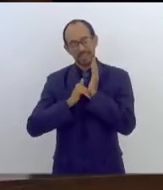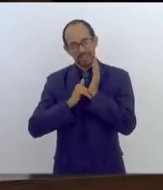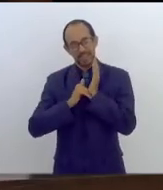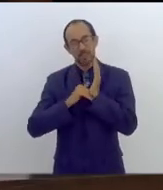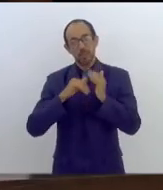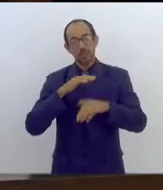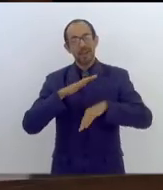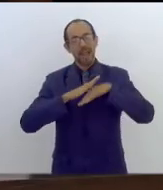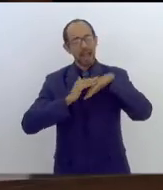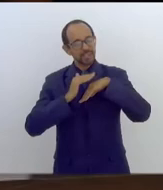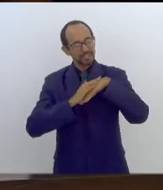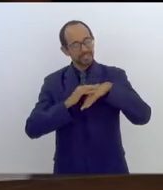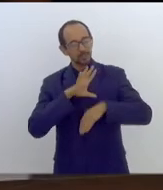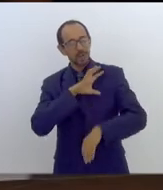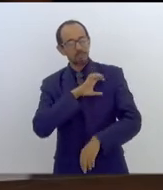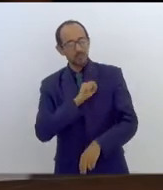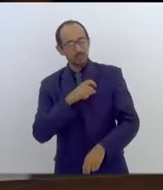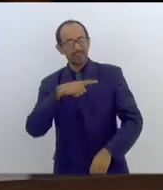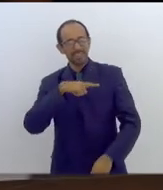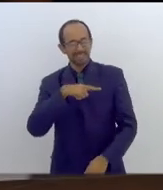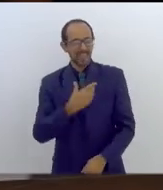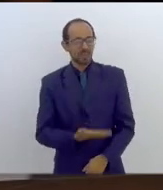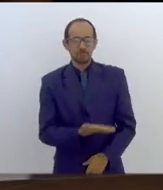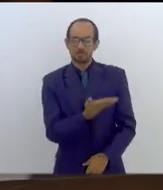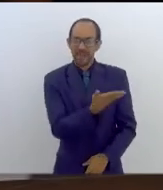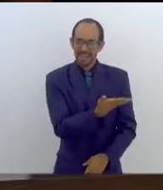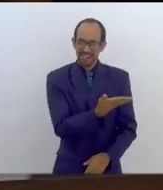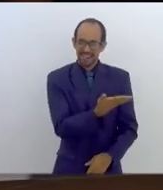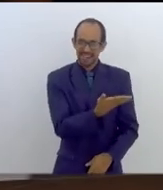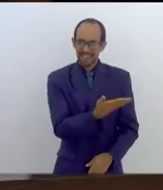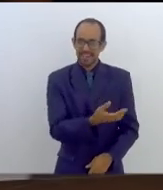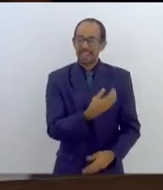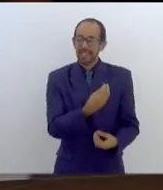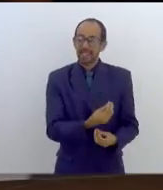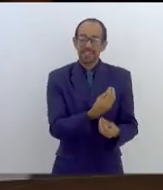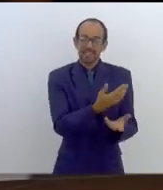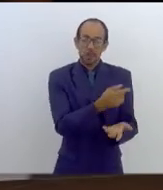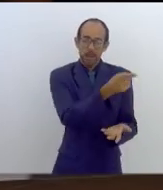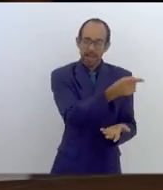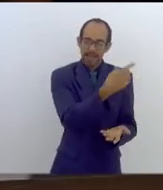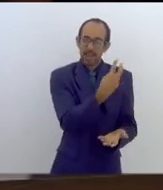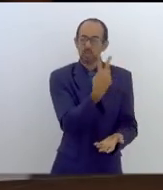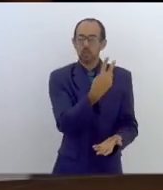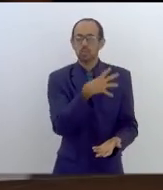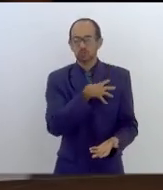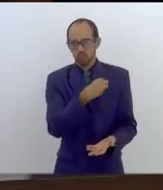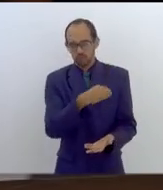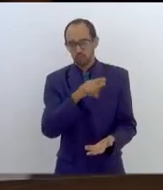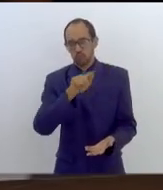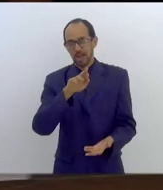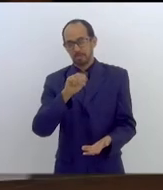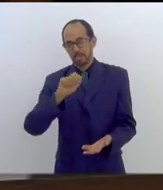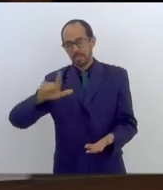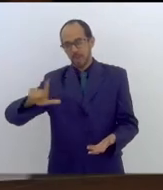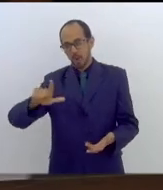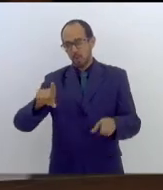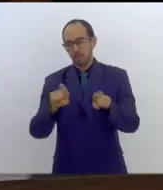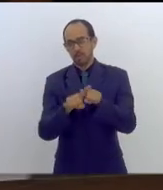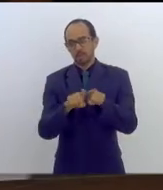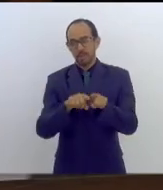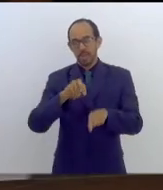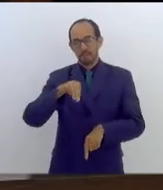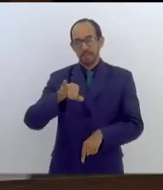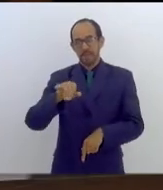o amor que deposita a ela e que ele deu dois filhos né o Gabriel e a Maria Luiza